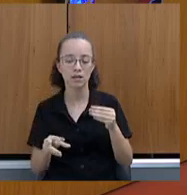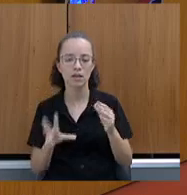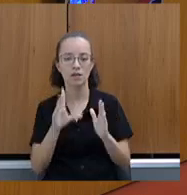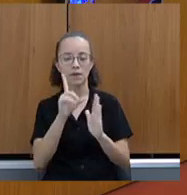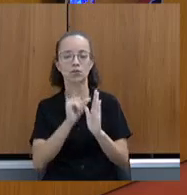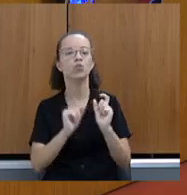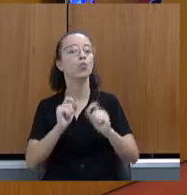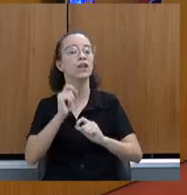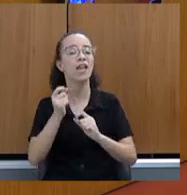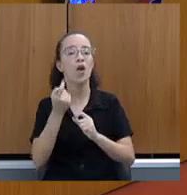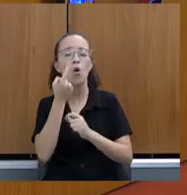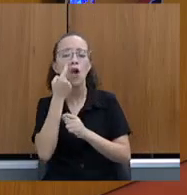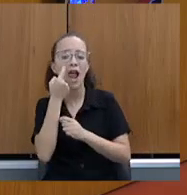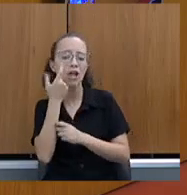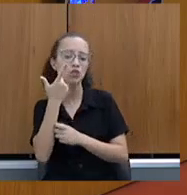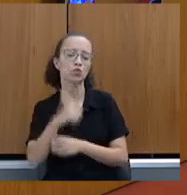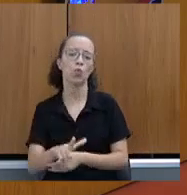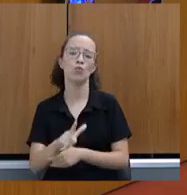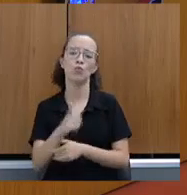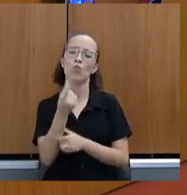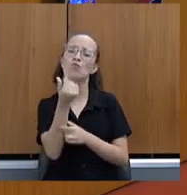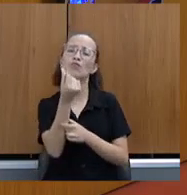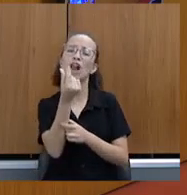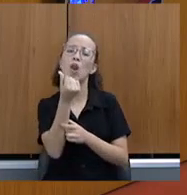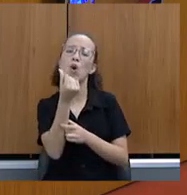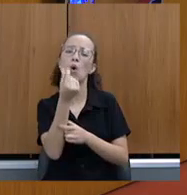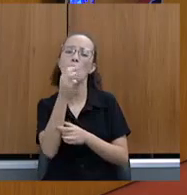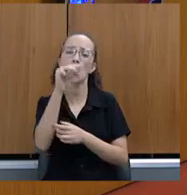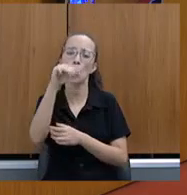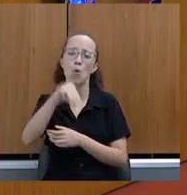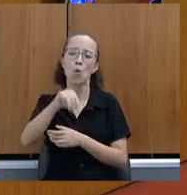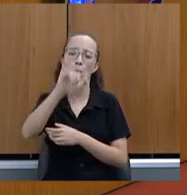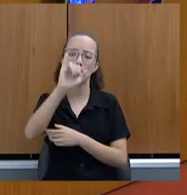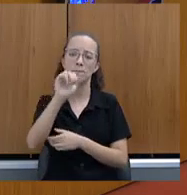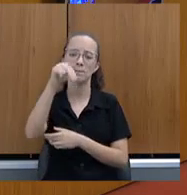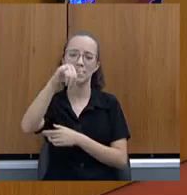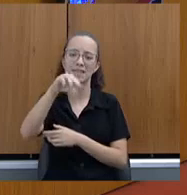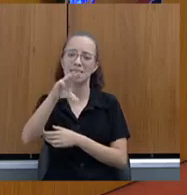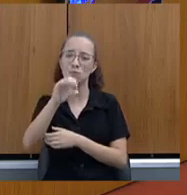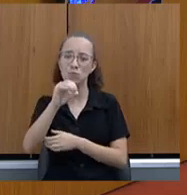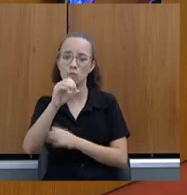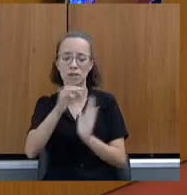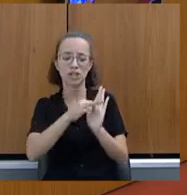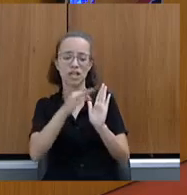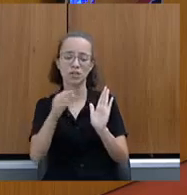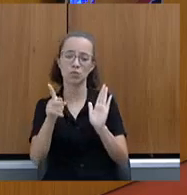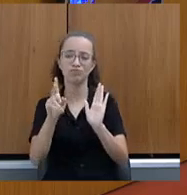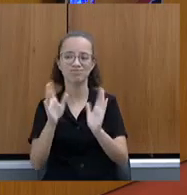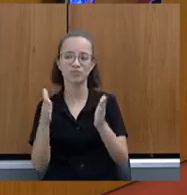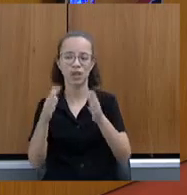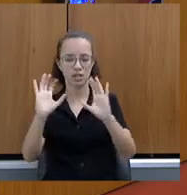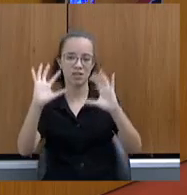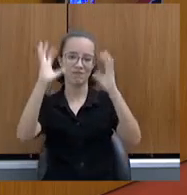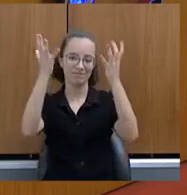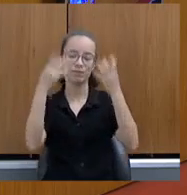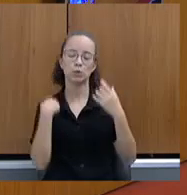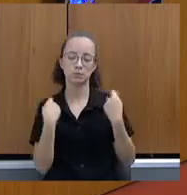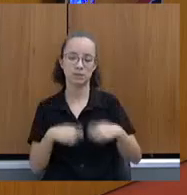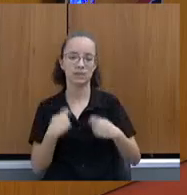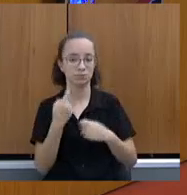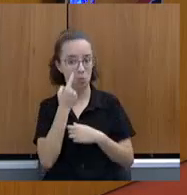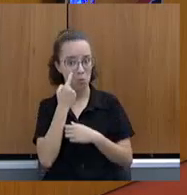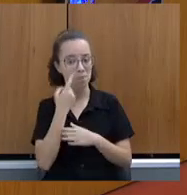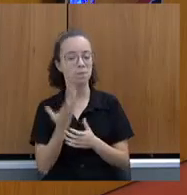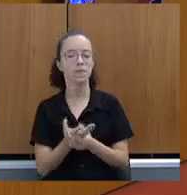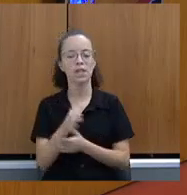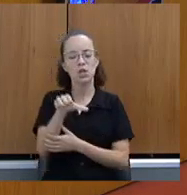23 Rever essa questão do valor mínimo da indicação para eventos Eu acho que né 90